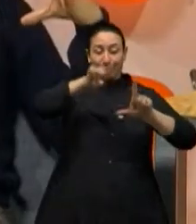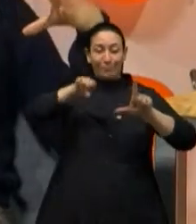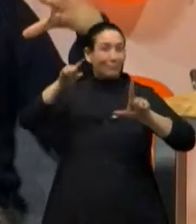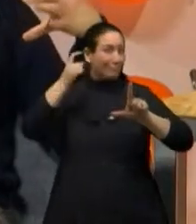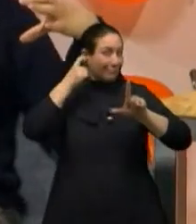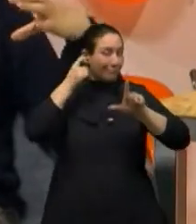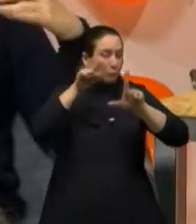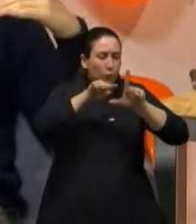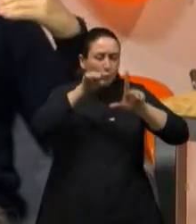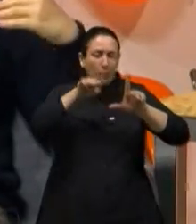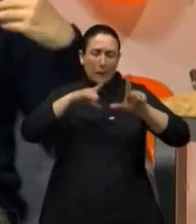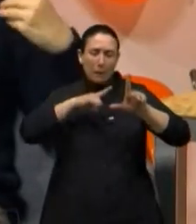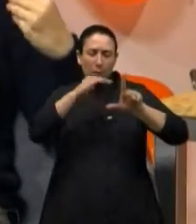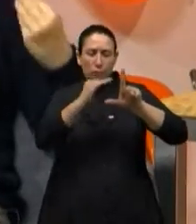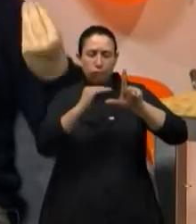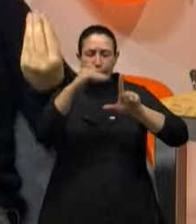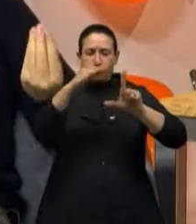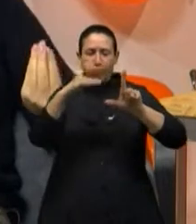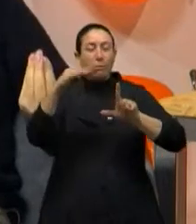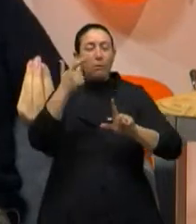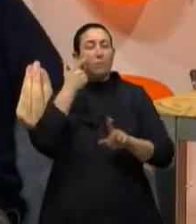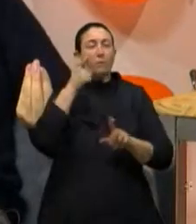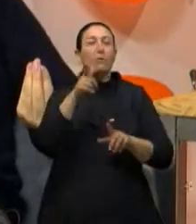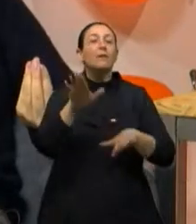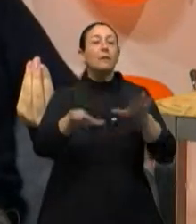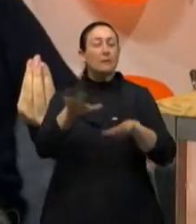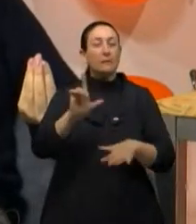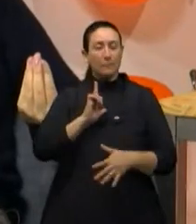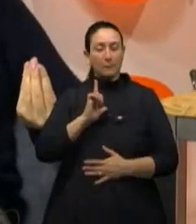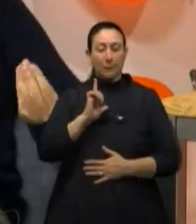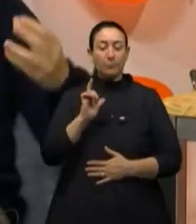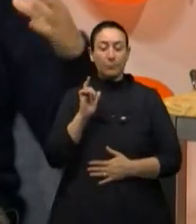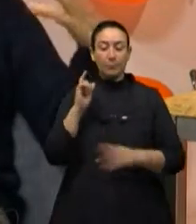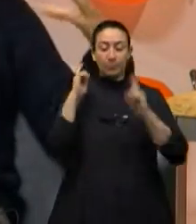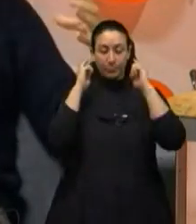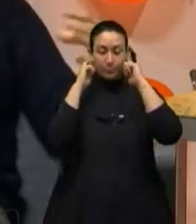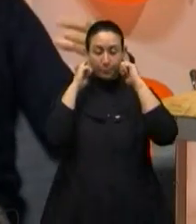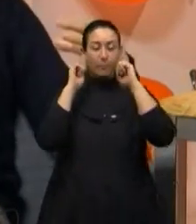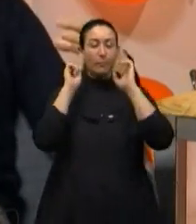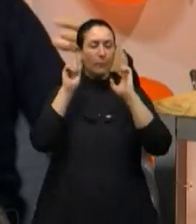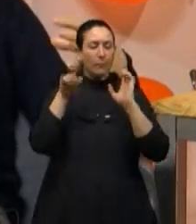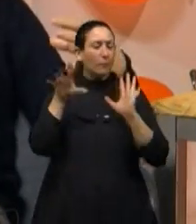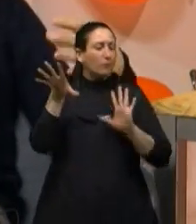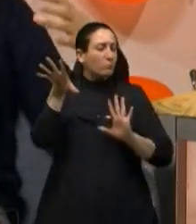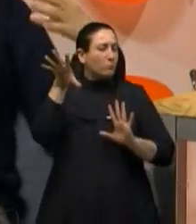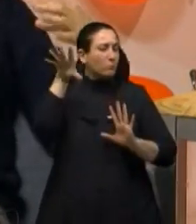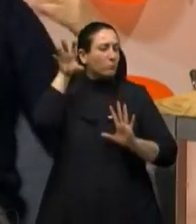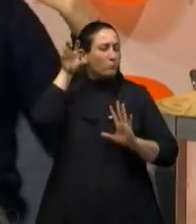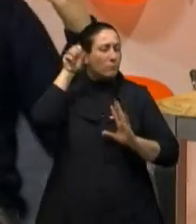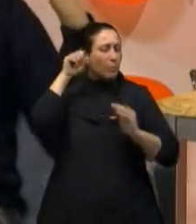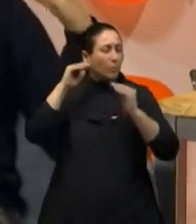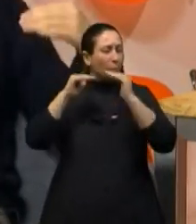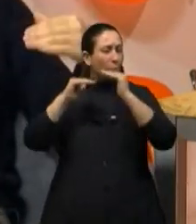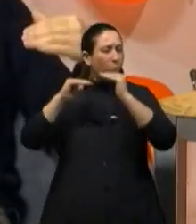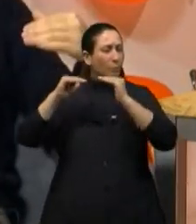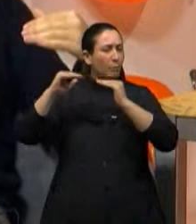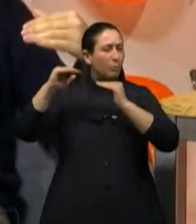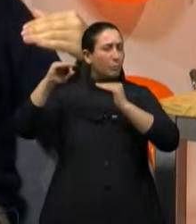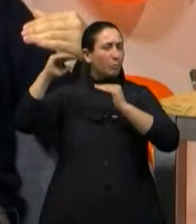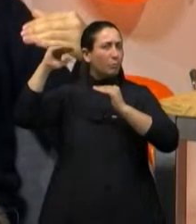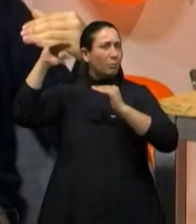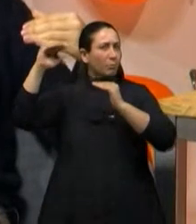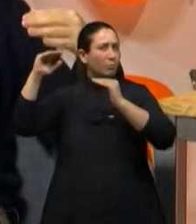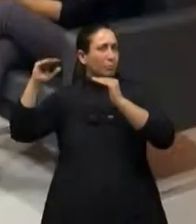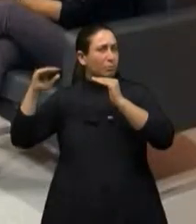existe uma região aonde a gente tem a sensação de volume tá que são os graves ali geralmente tá